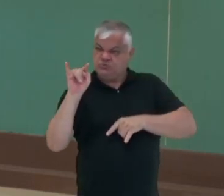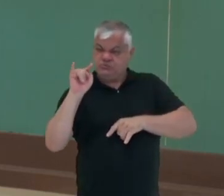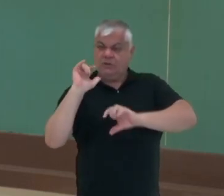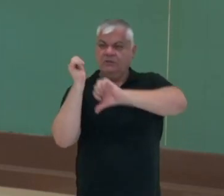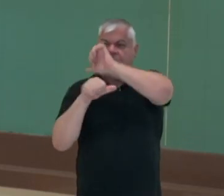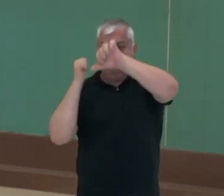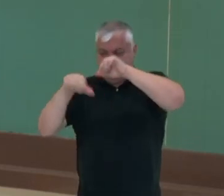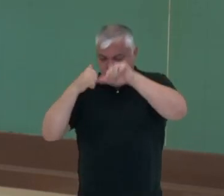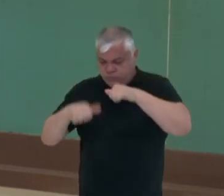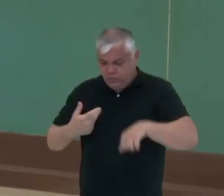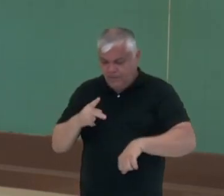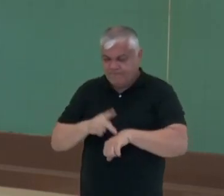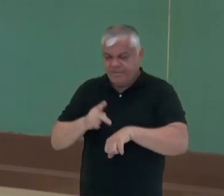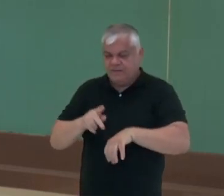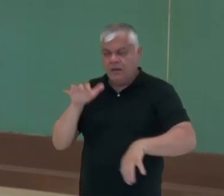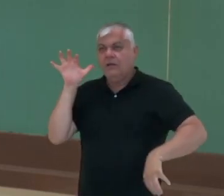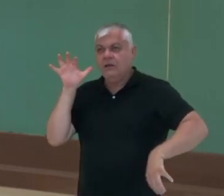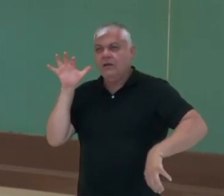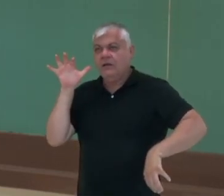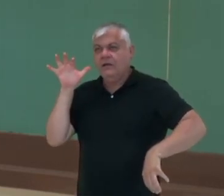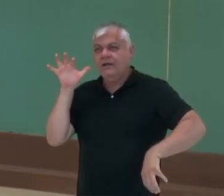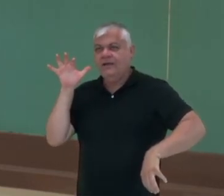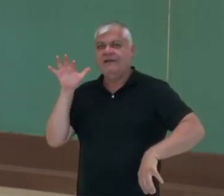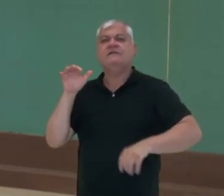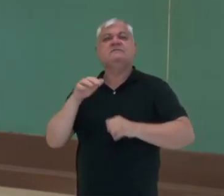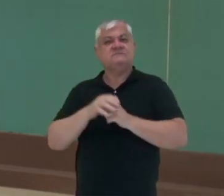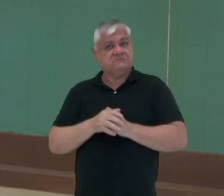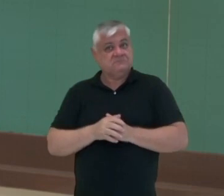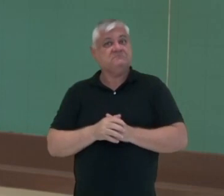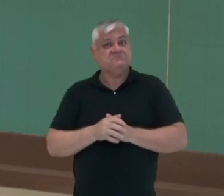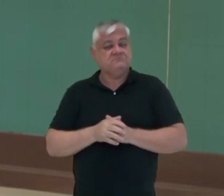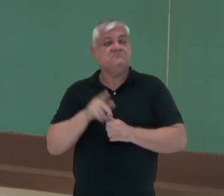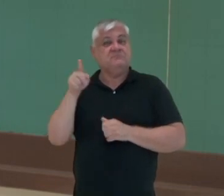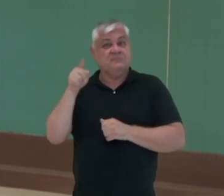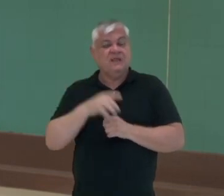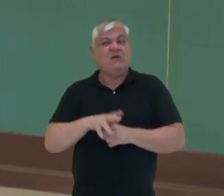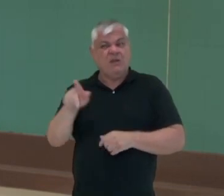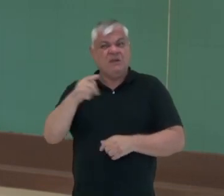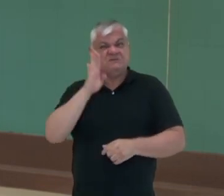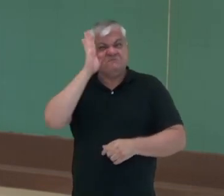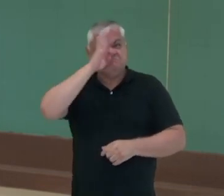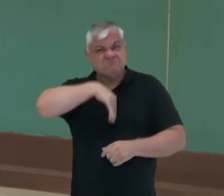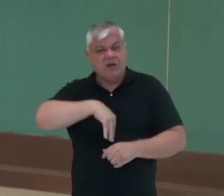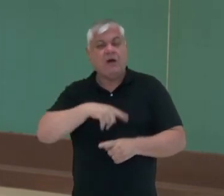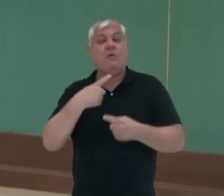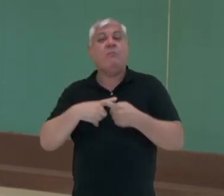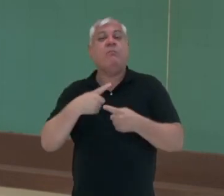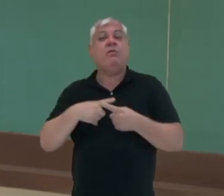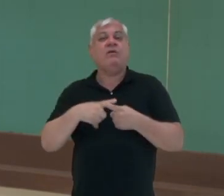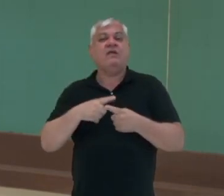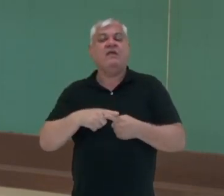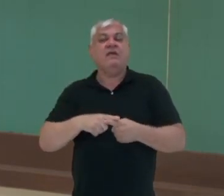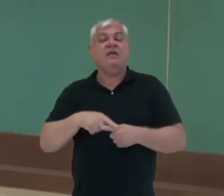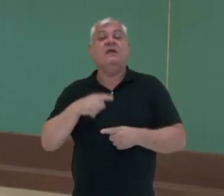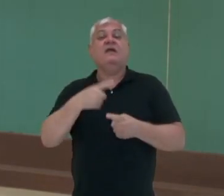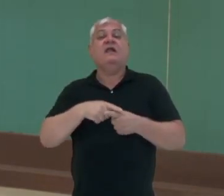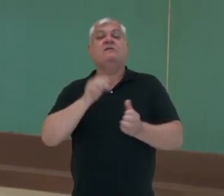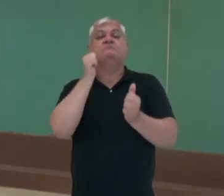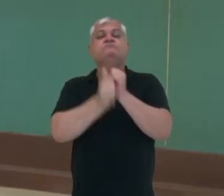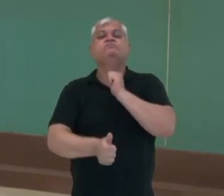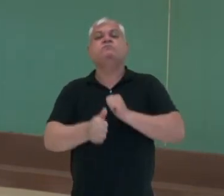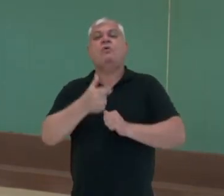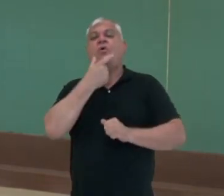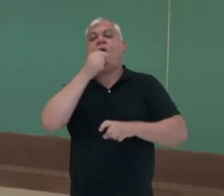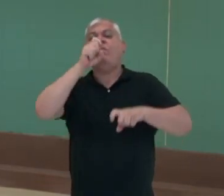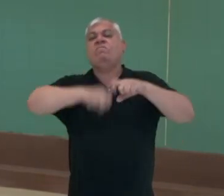ser que foi inimigo, digamos, ela se tornou uma vilã, forçosamente se tornou inimigo da humanidade, vamos colocar dessa forma. E